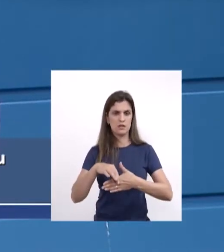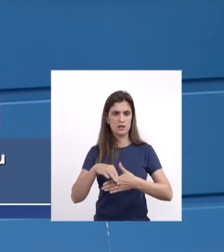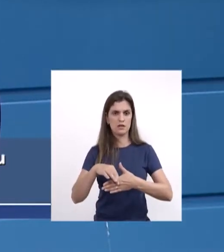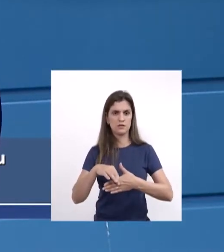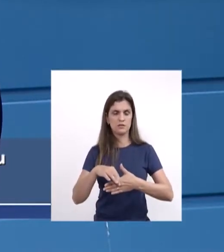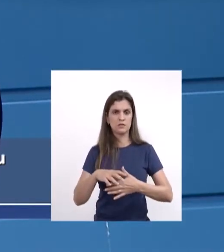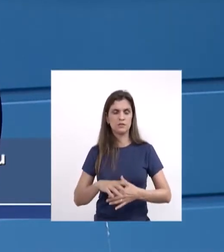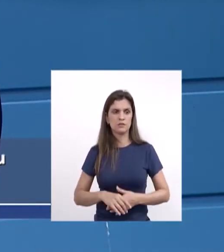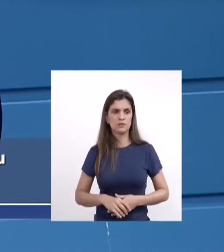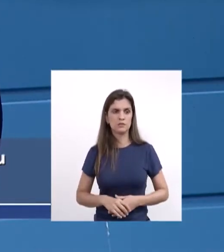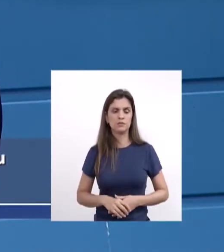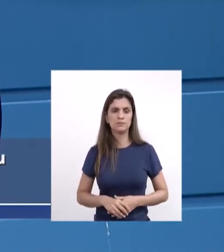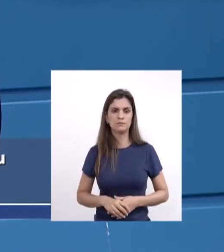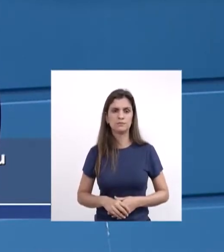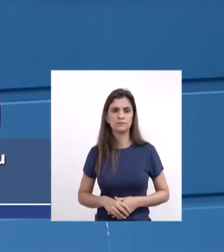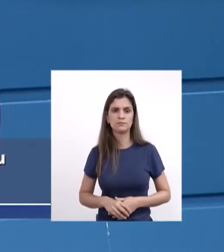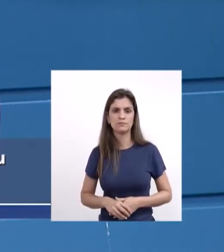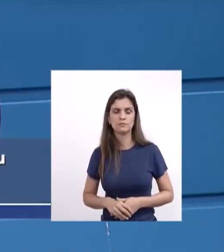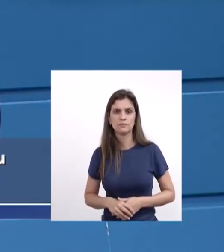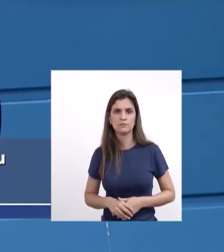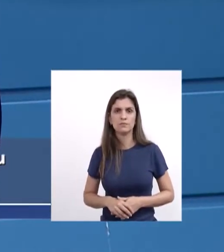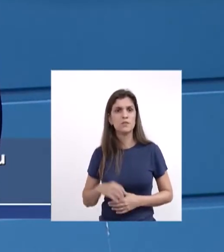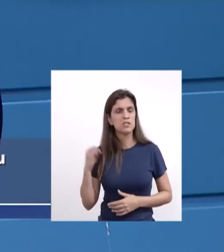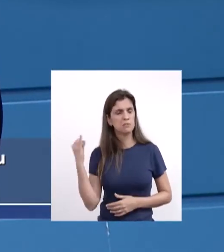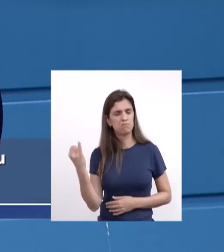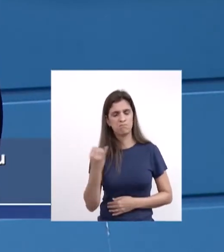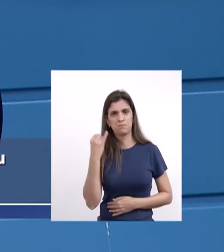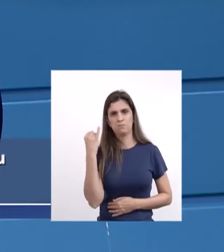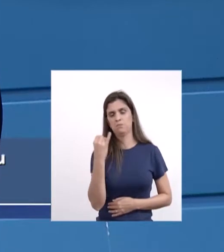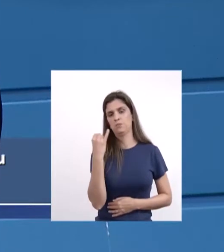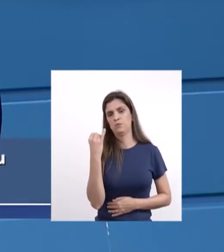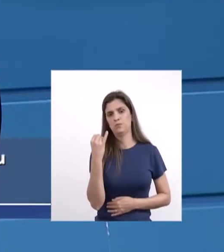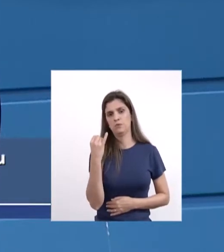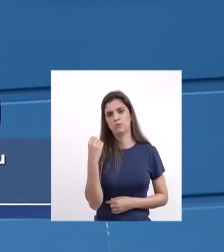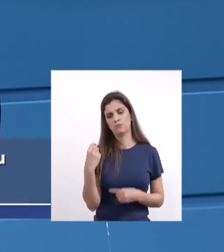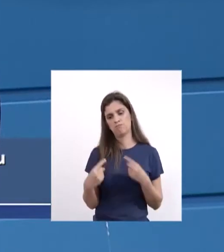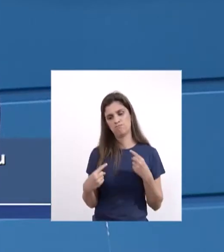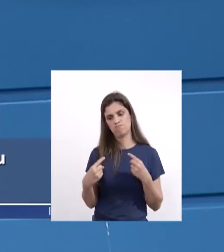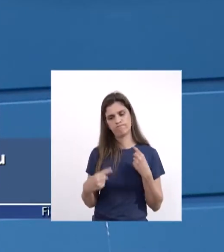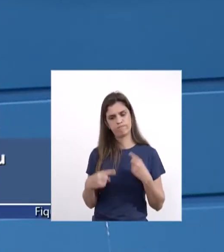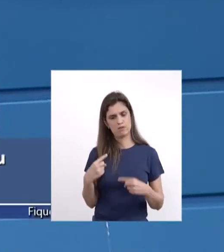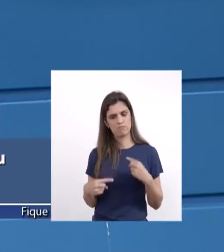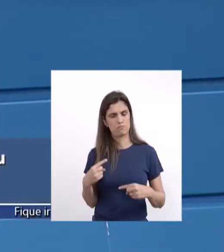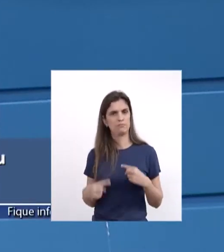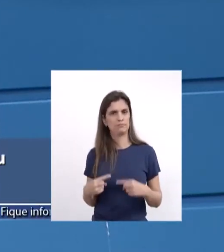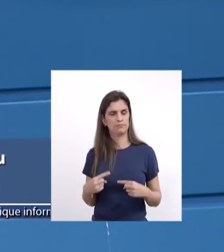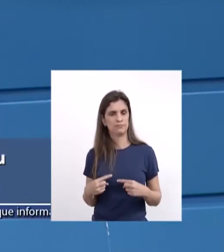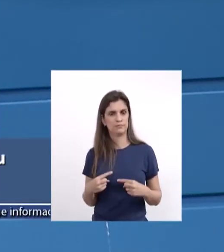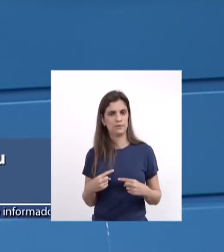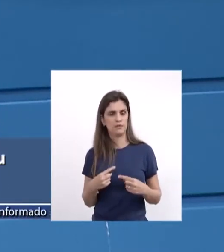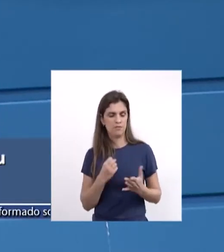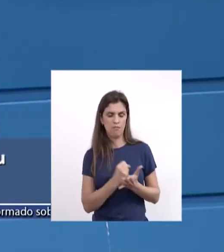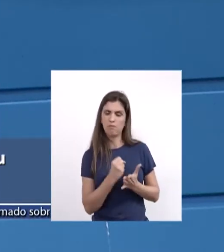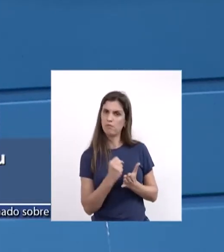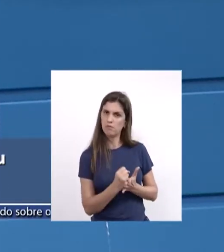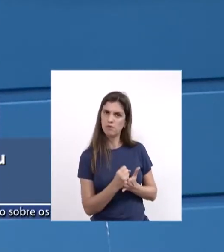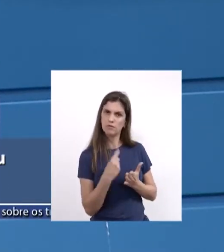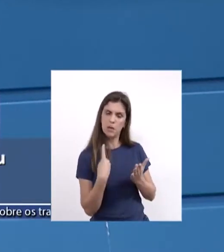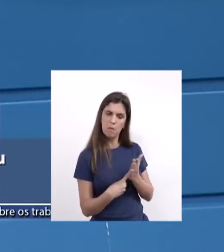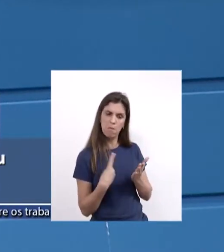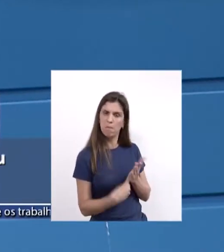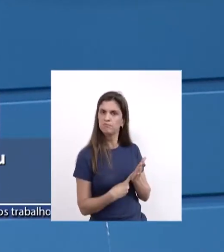essa questão que é de vital importância. Não cumpriram o contrato para o